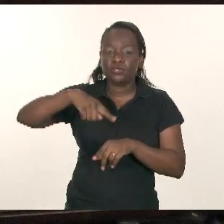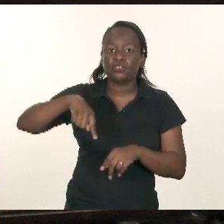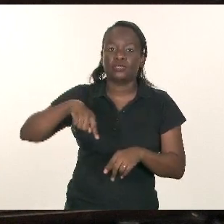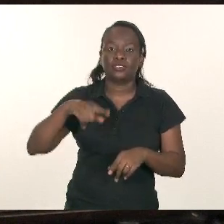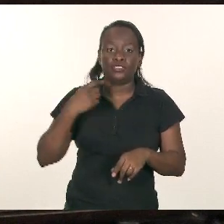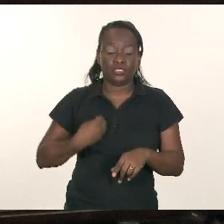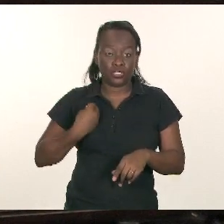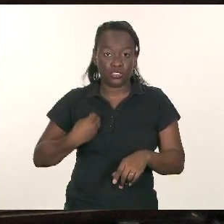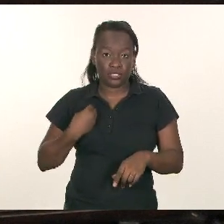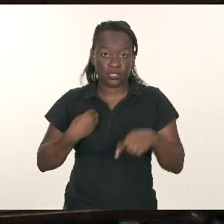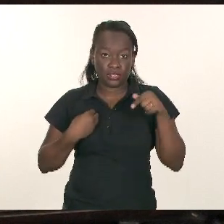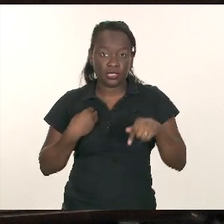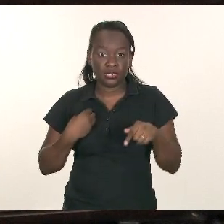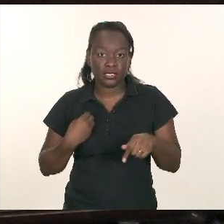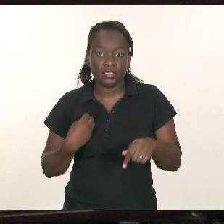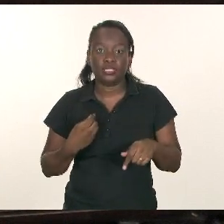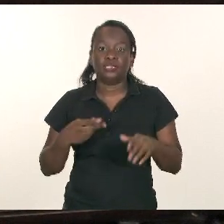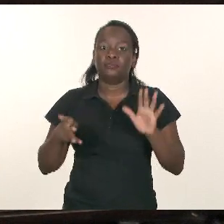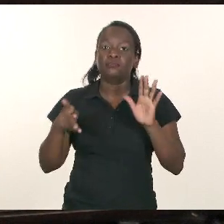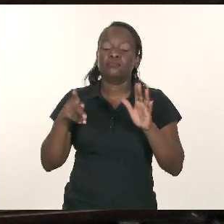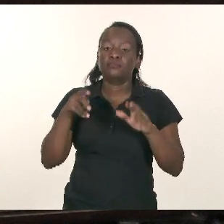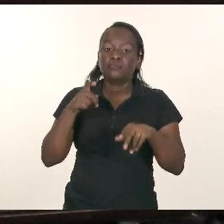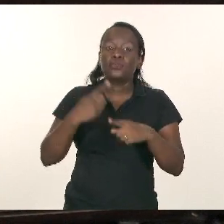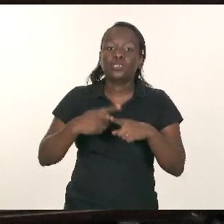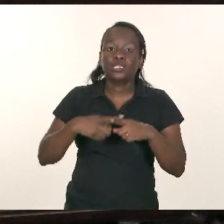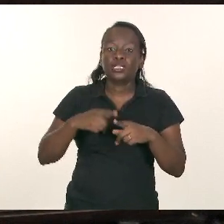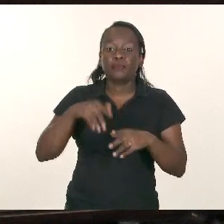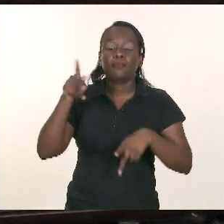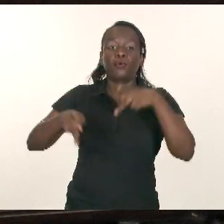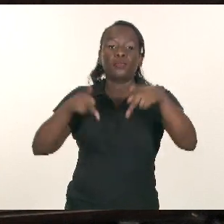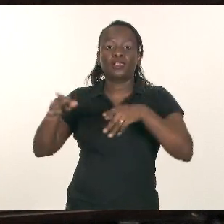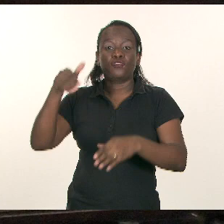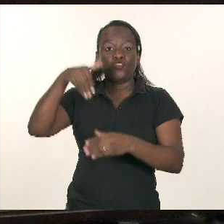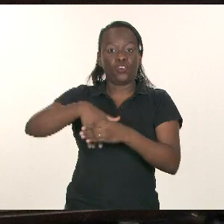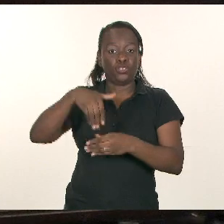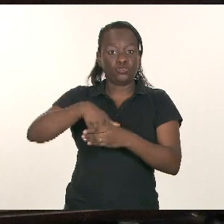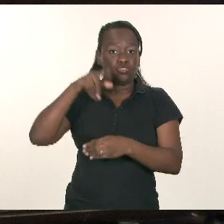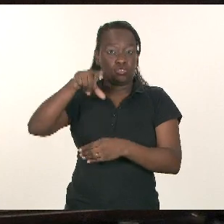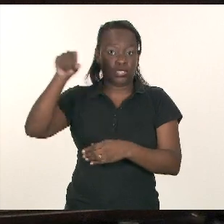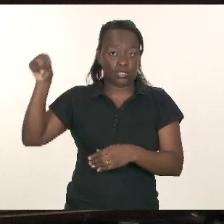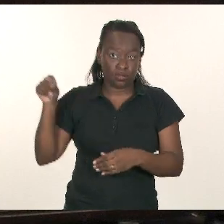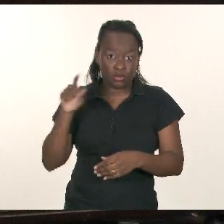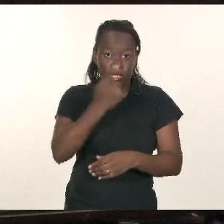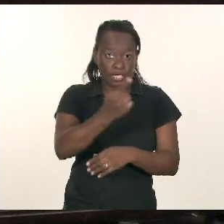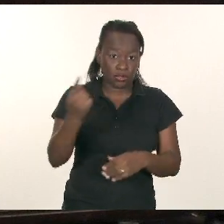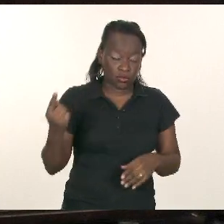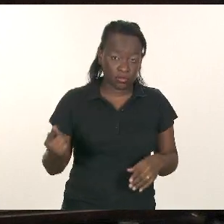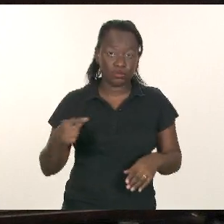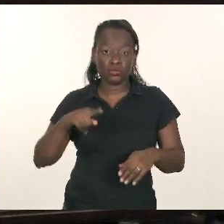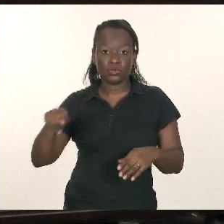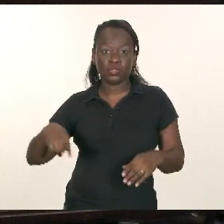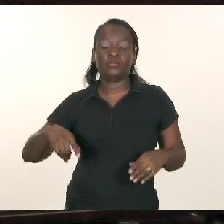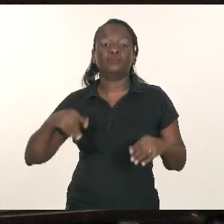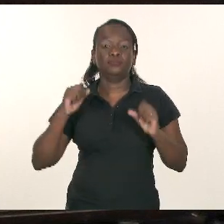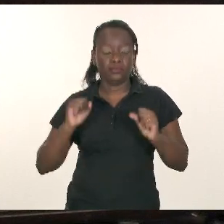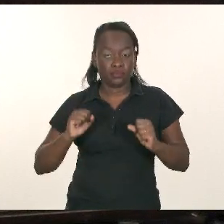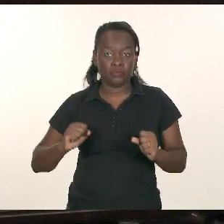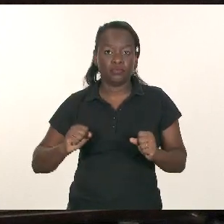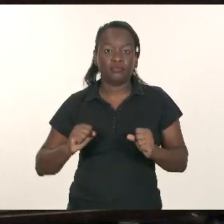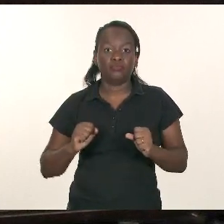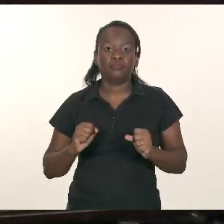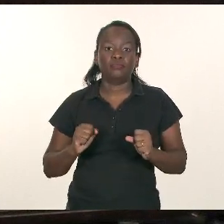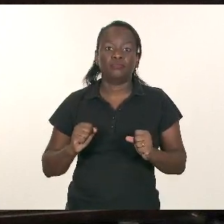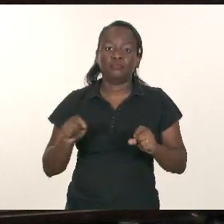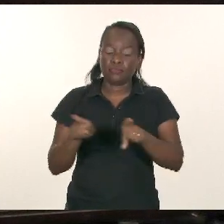que estamos aqui, fruto do voto popular, possamos nos imbuir